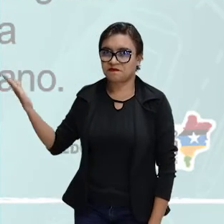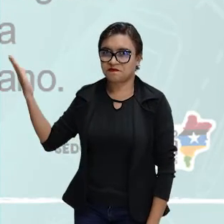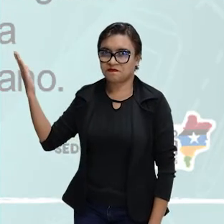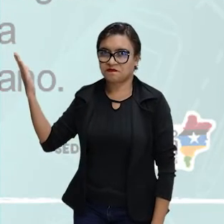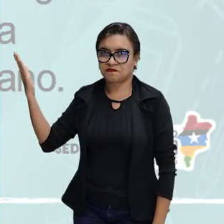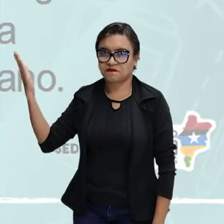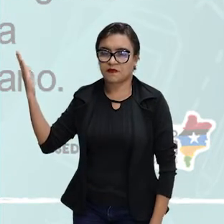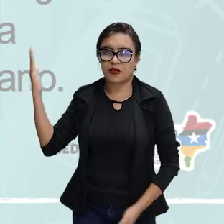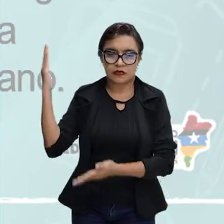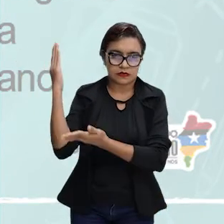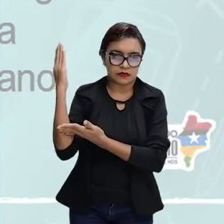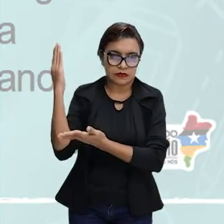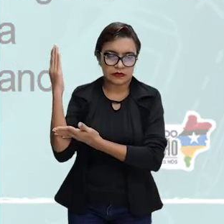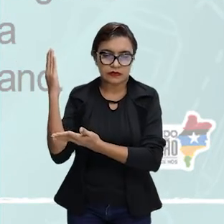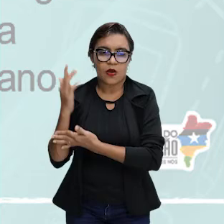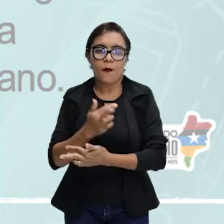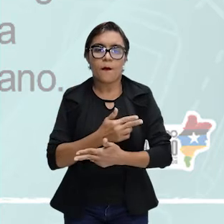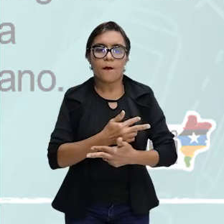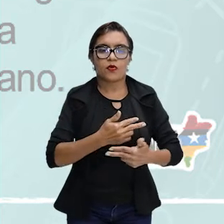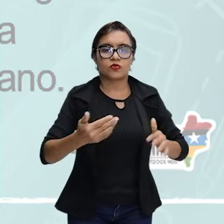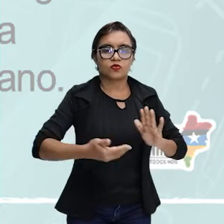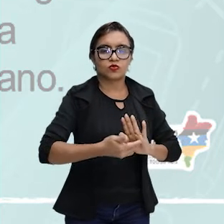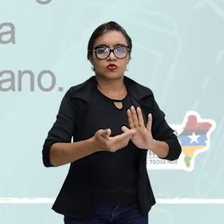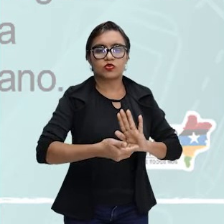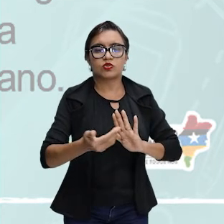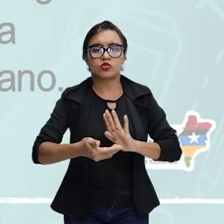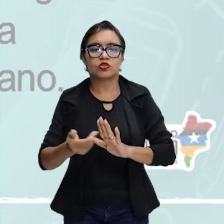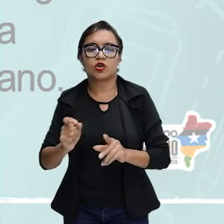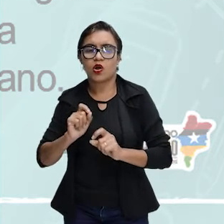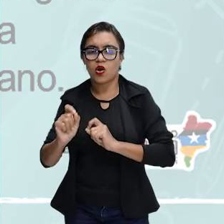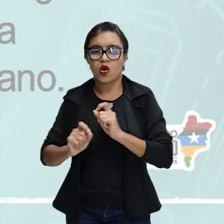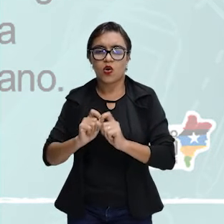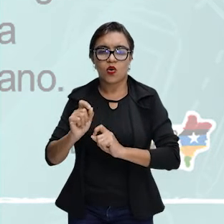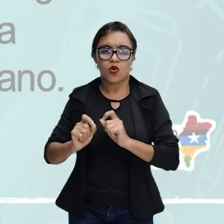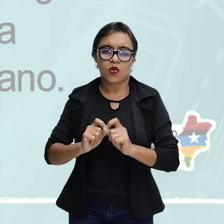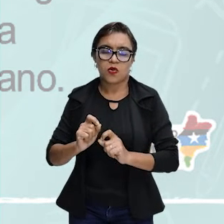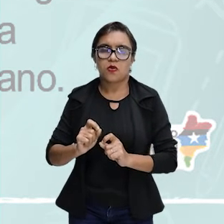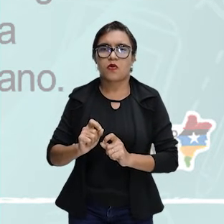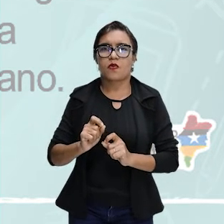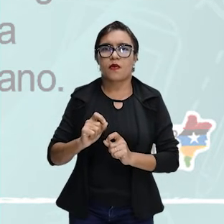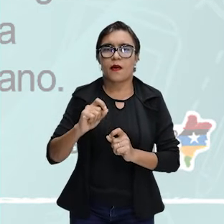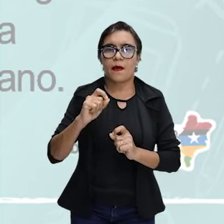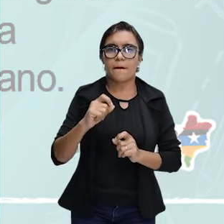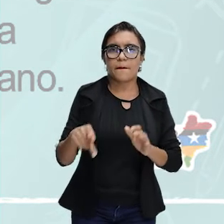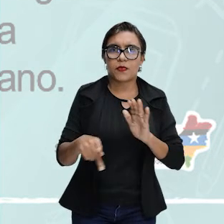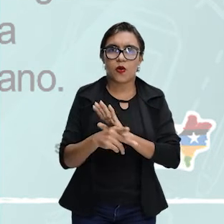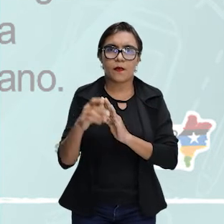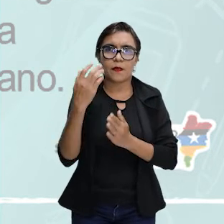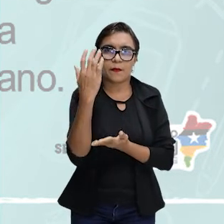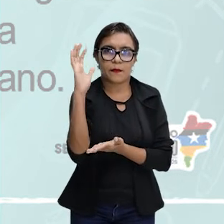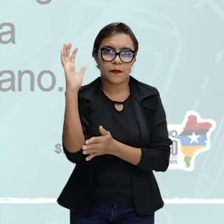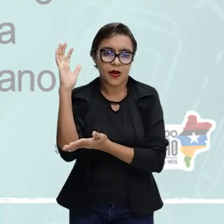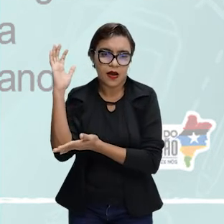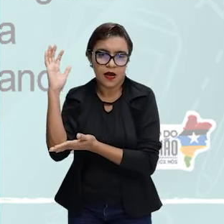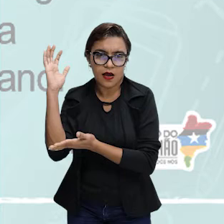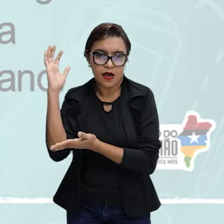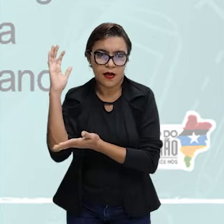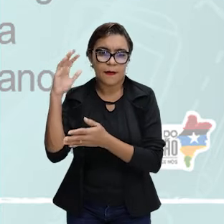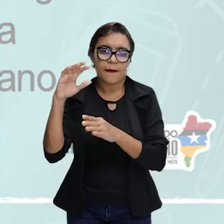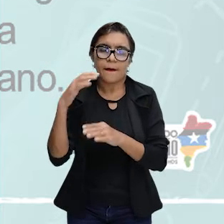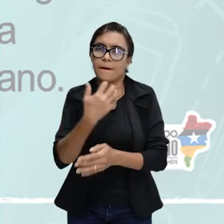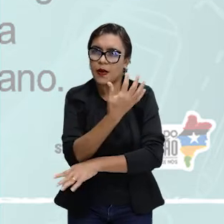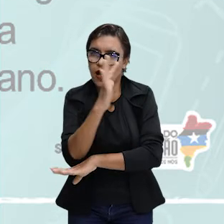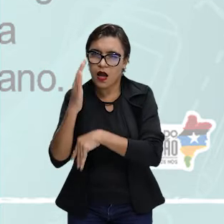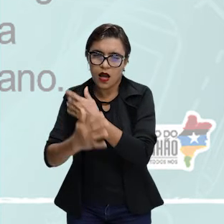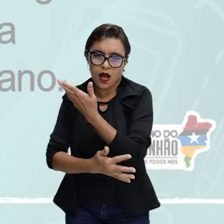Está vinculada à extração de produtos ou subprodutos oriundos de plantas, tais como seivas,